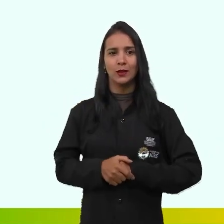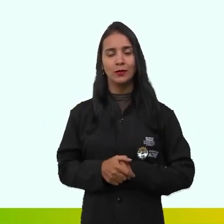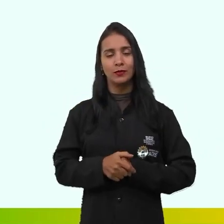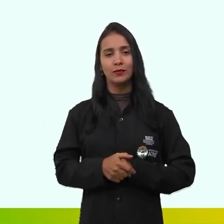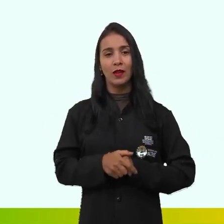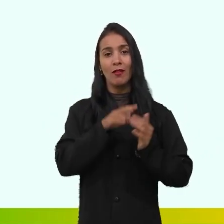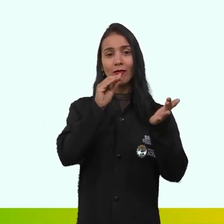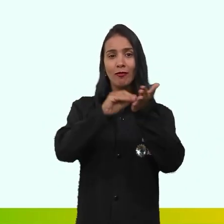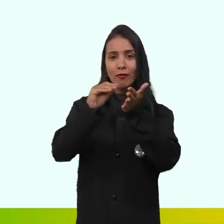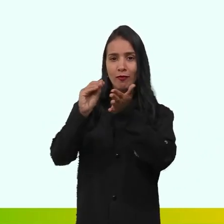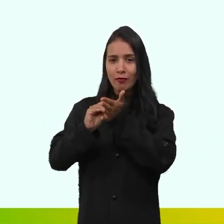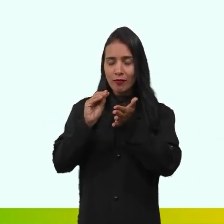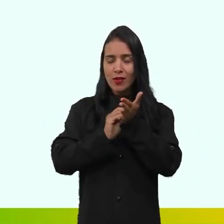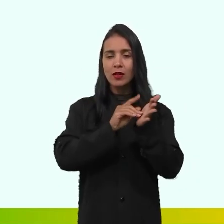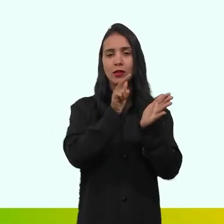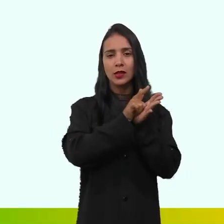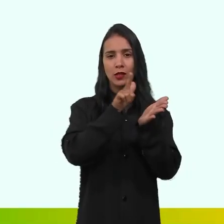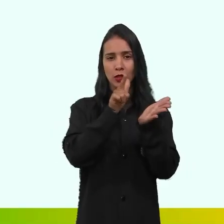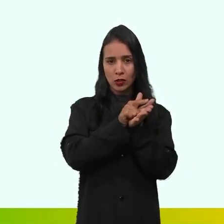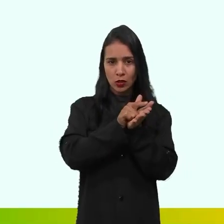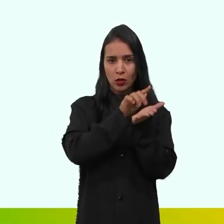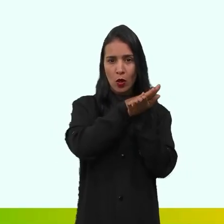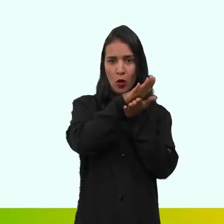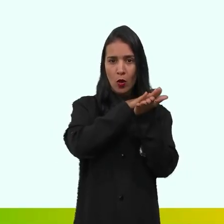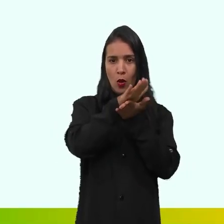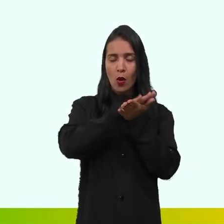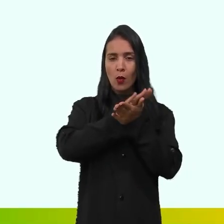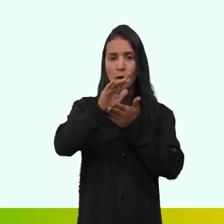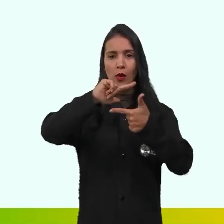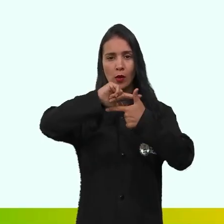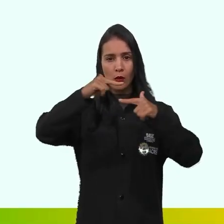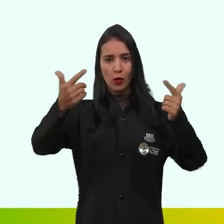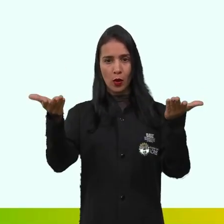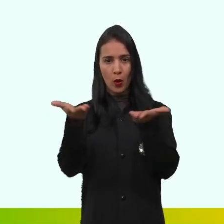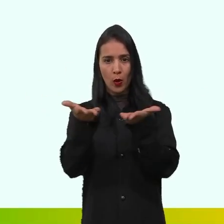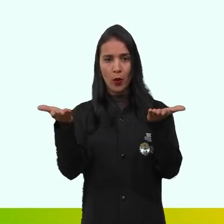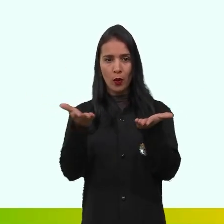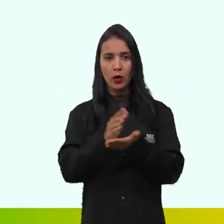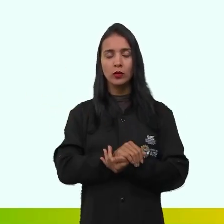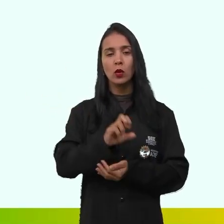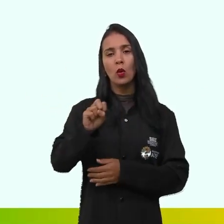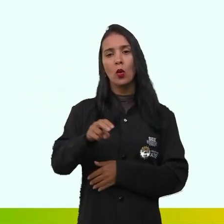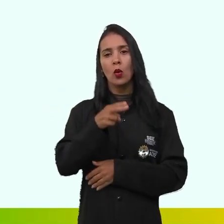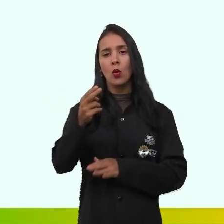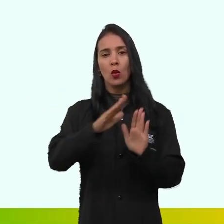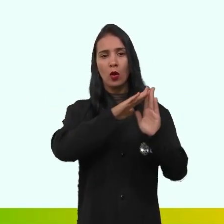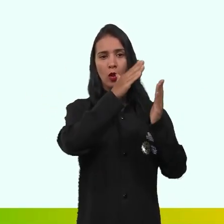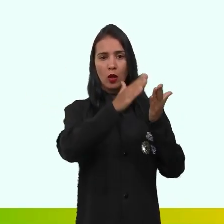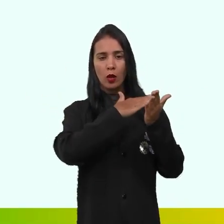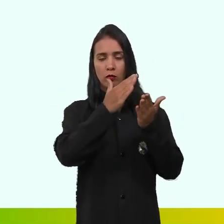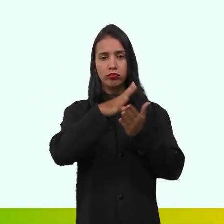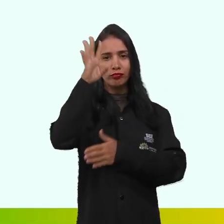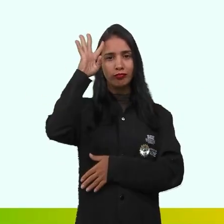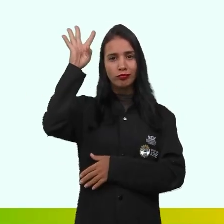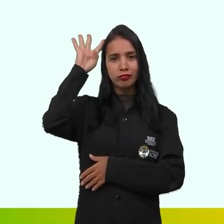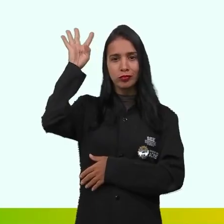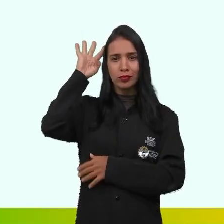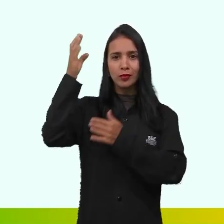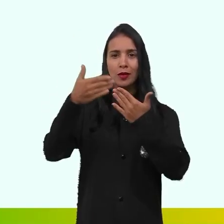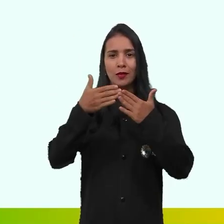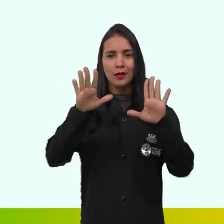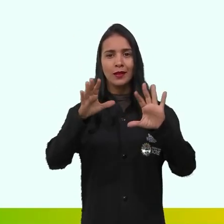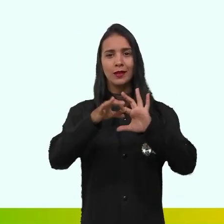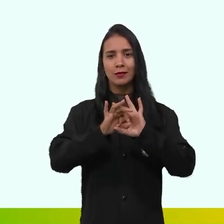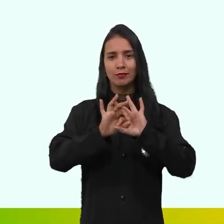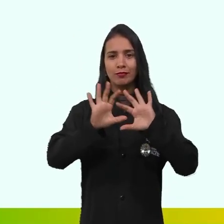a ausência de jornais impressos na atualidade. Letra E, o excesso de livros acadêmicos